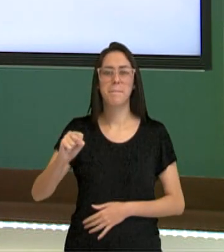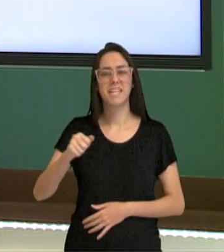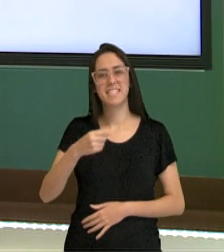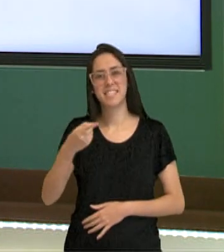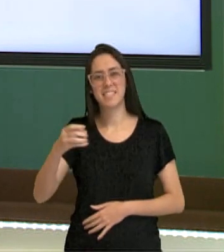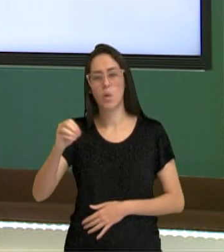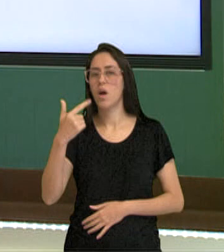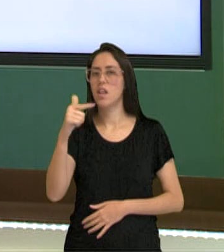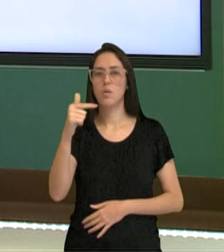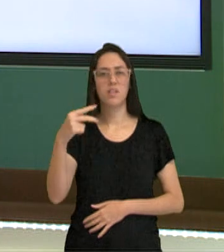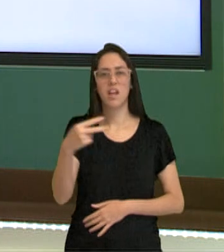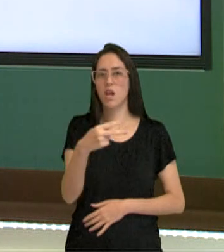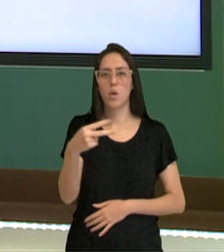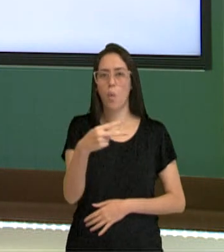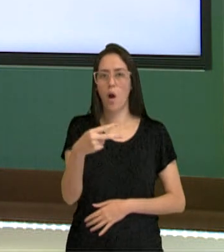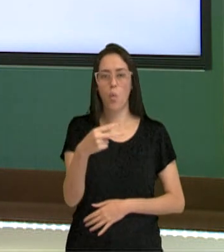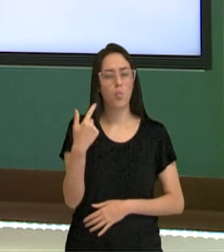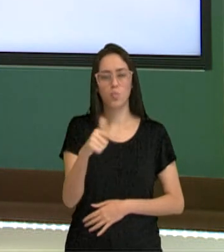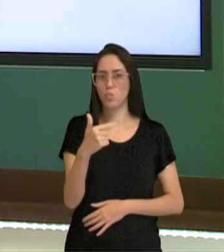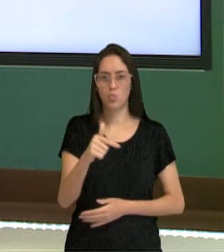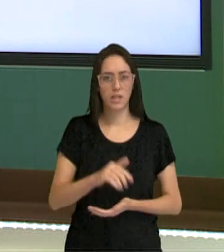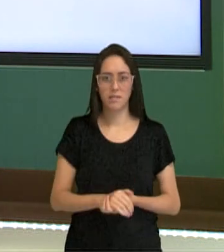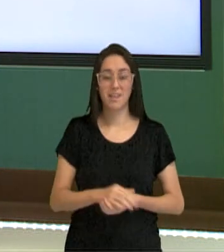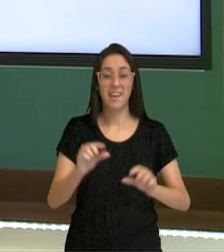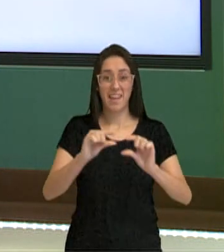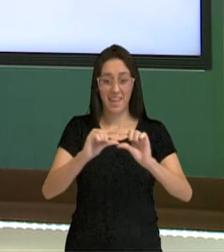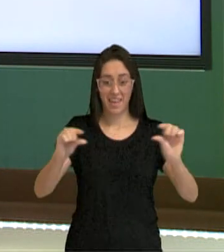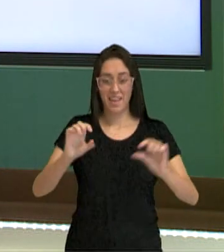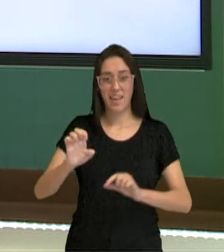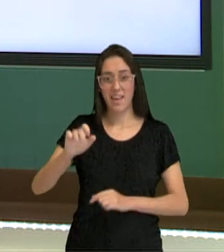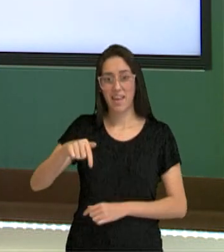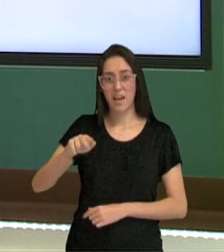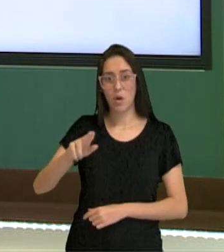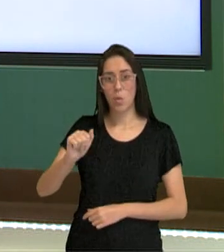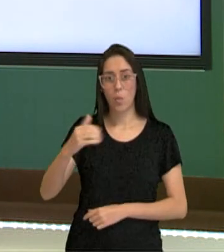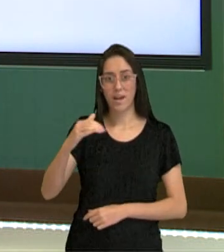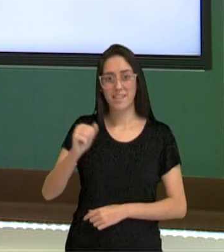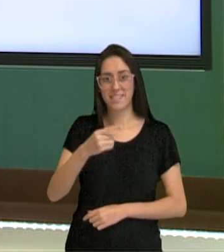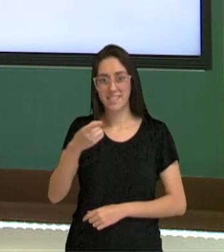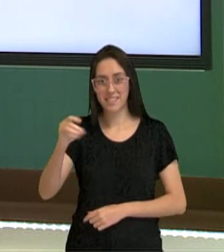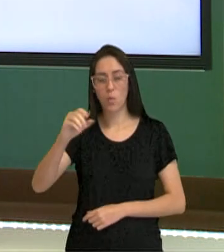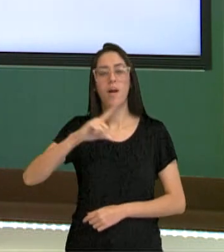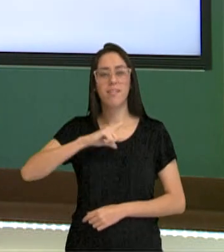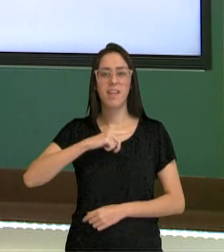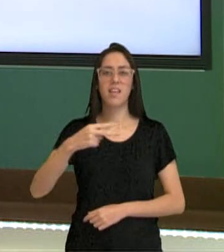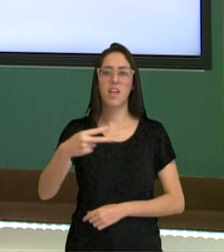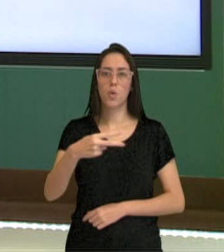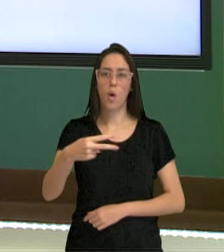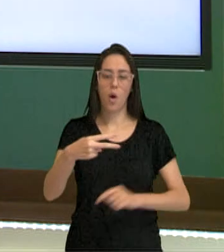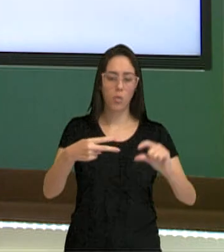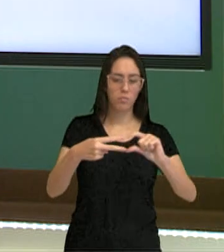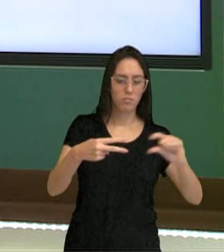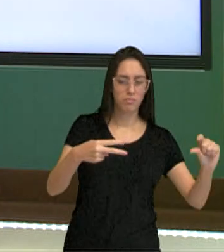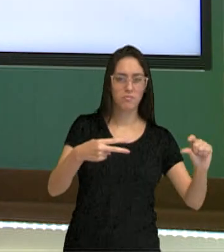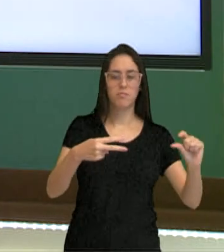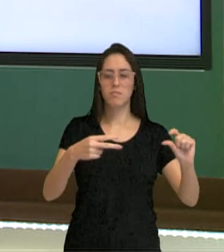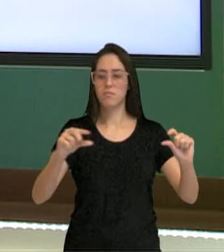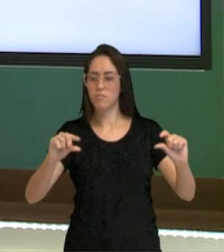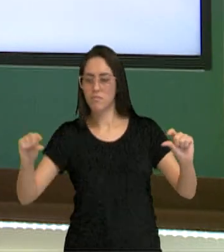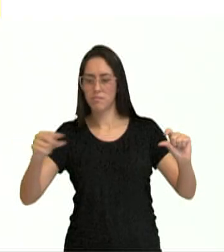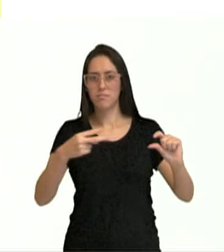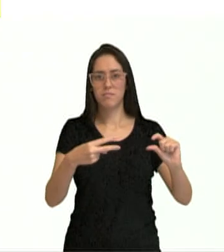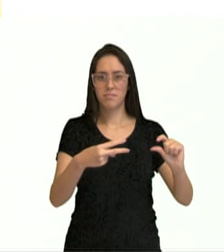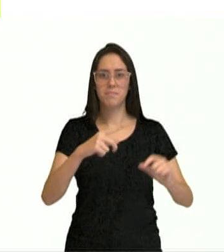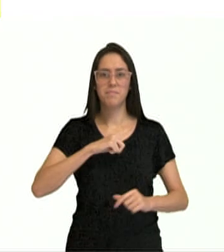letra e tem a igualdade, tem o sinal de igual. Ok? Deu para lembrar um pouquinho? A equação do